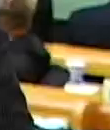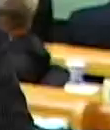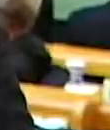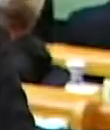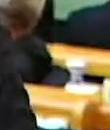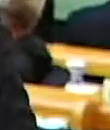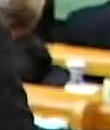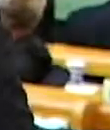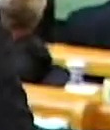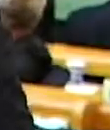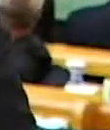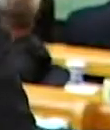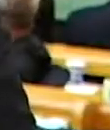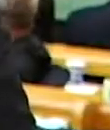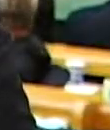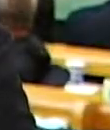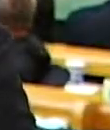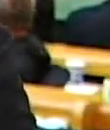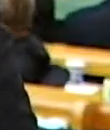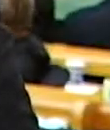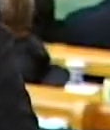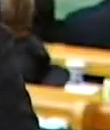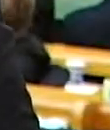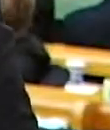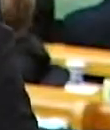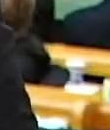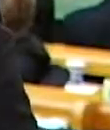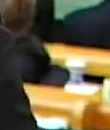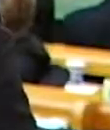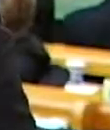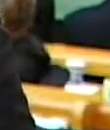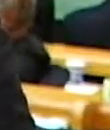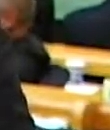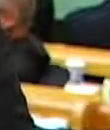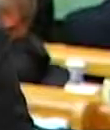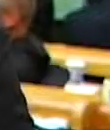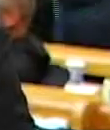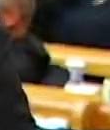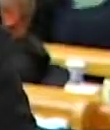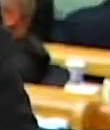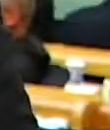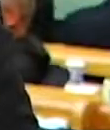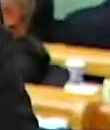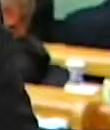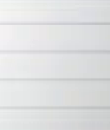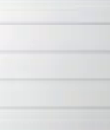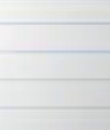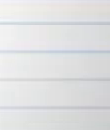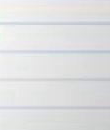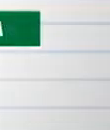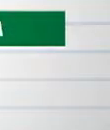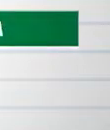ordinária. Termina agora o programa Sessões em Pauta. Voltamos no próximo programa. Até lá.